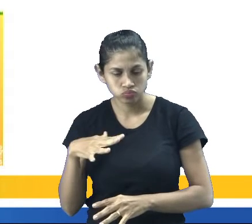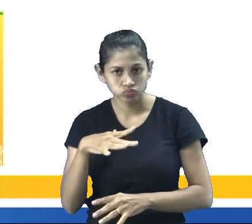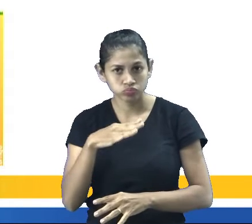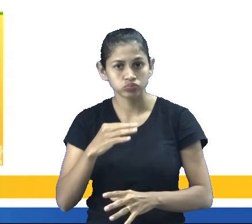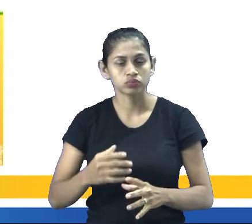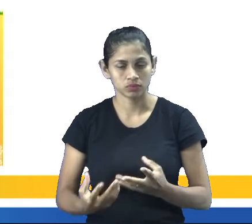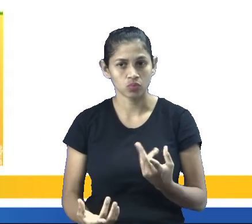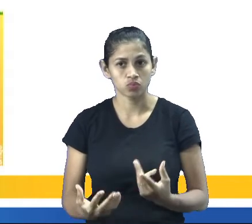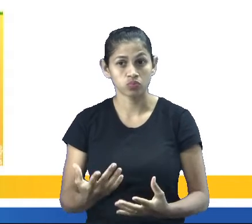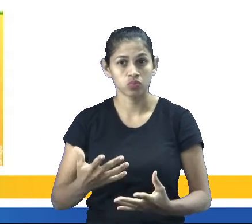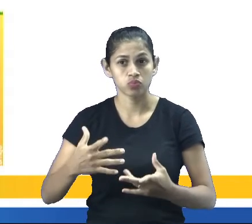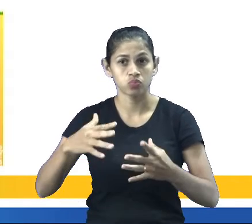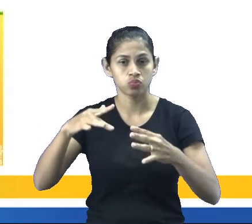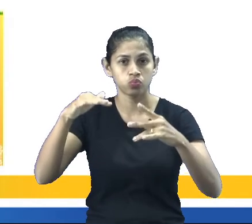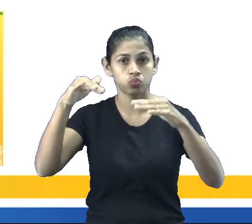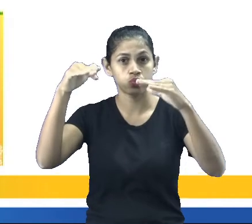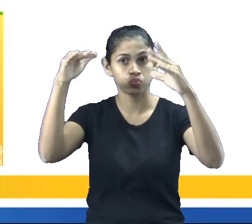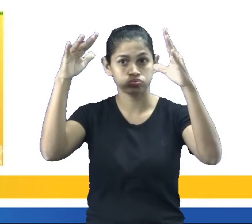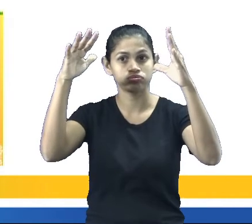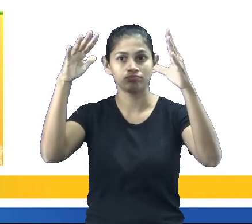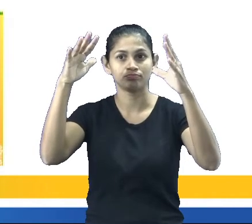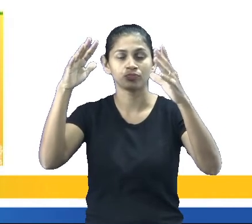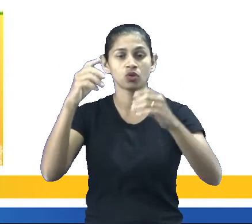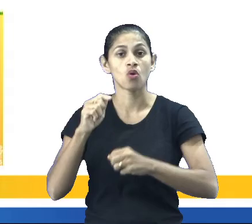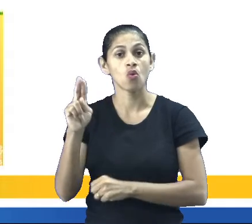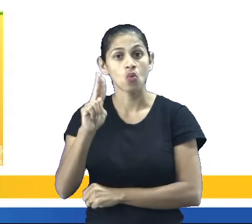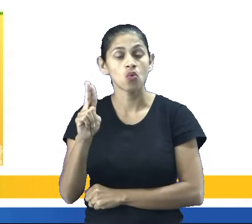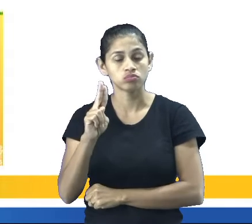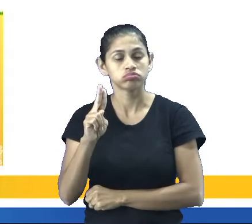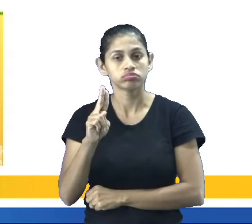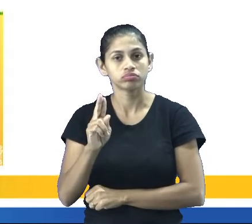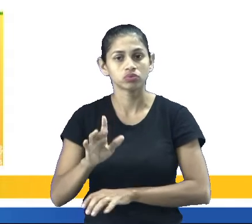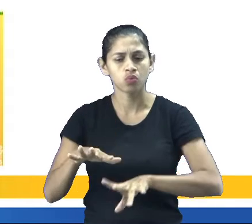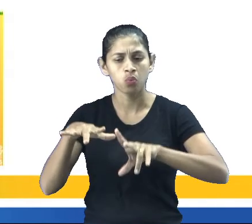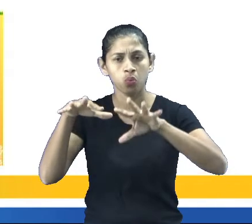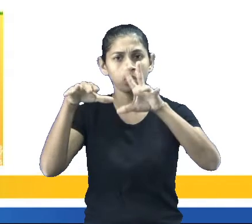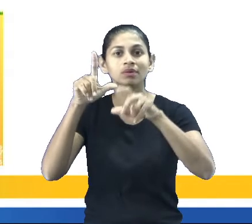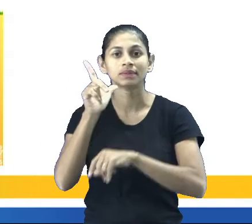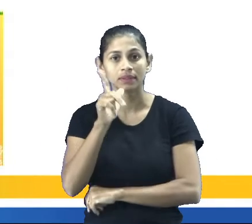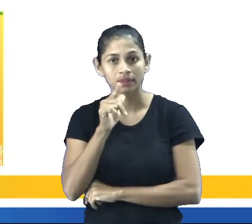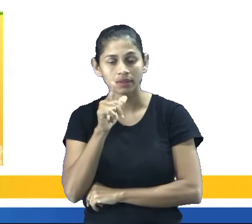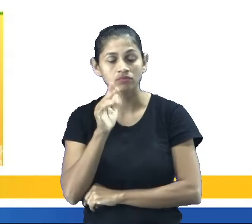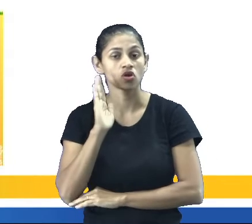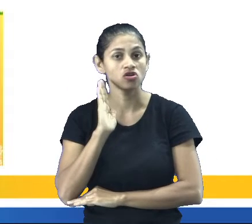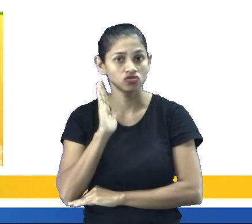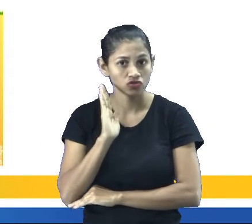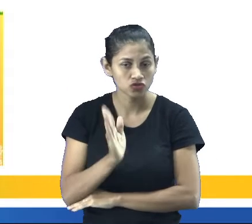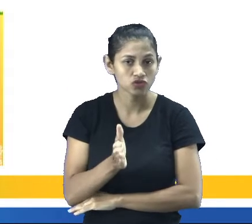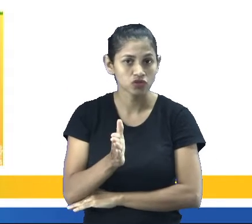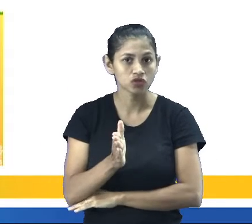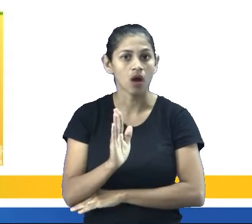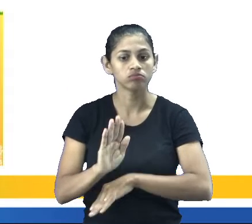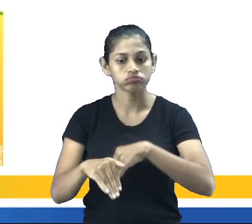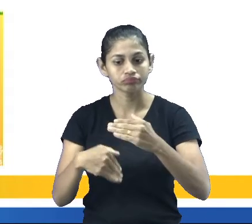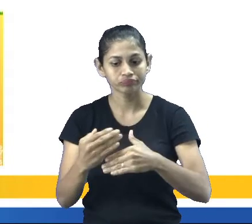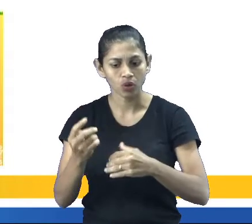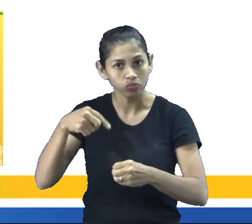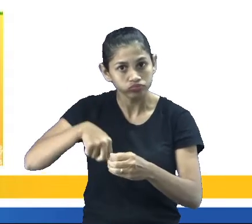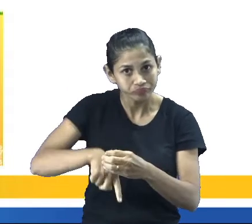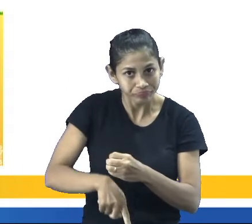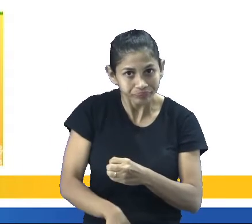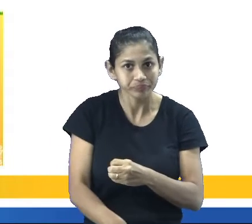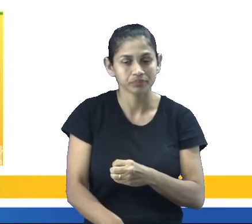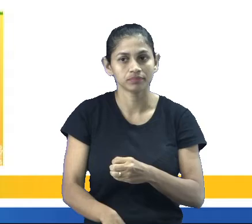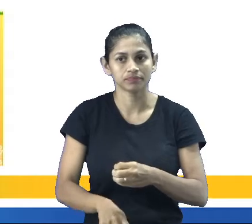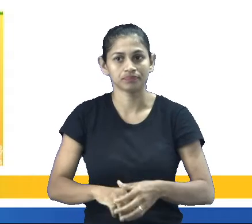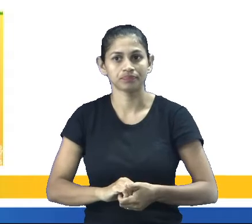tipo de combustível. Então a gente utiliza ali o vapor da água que já é naturalmente produzida, né? Então o